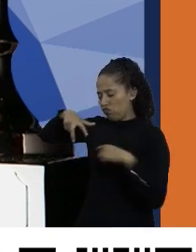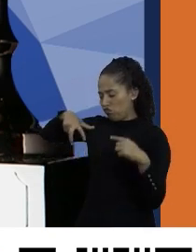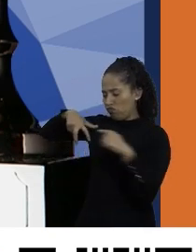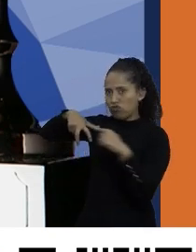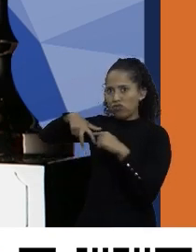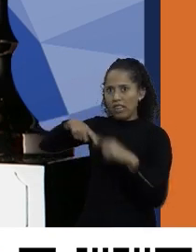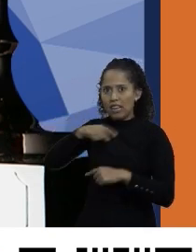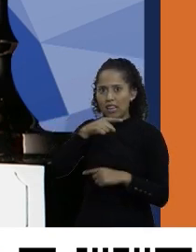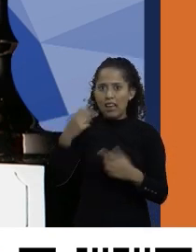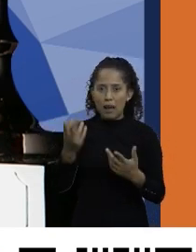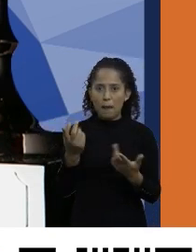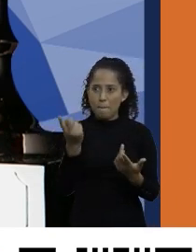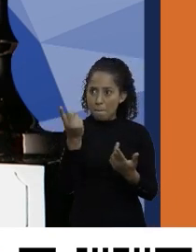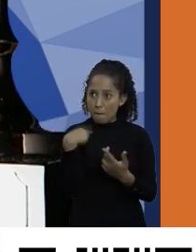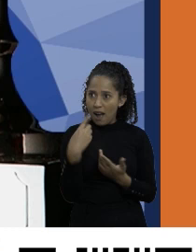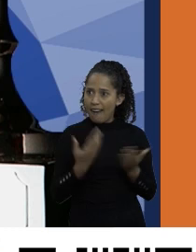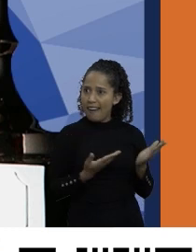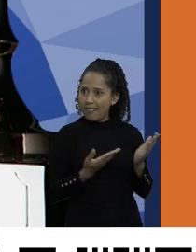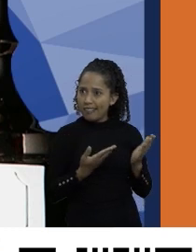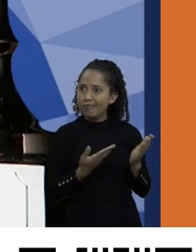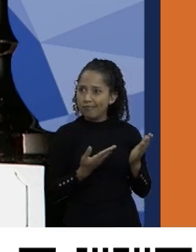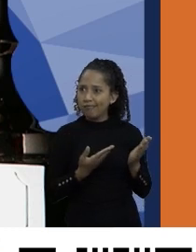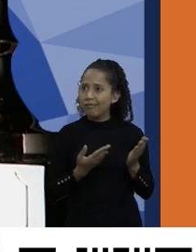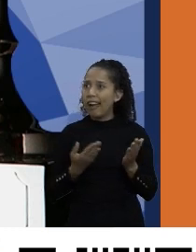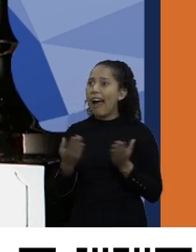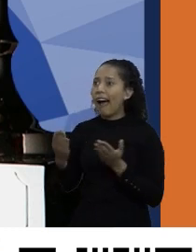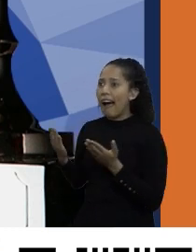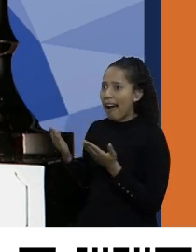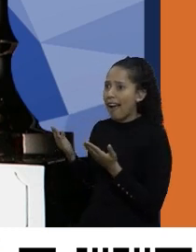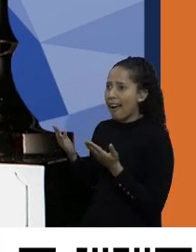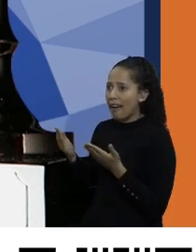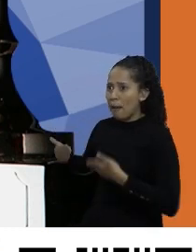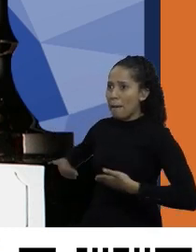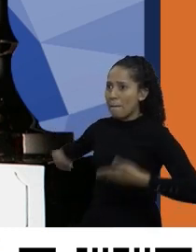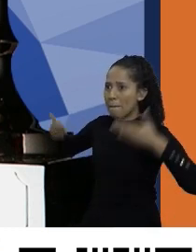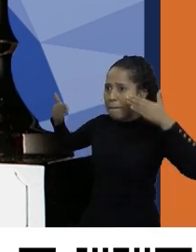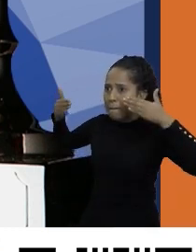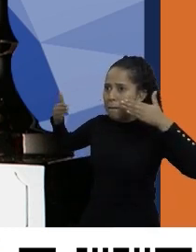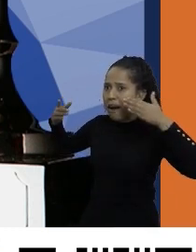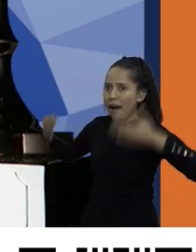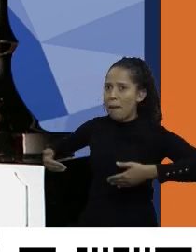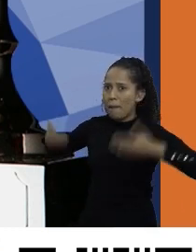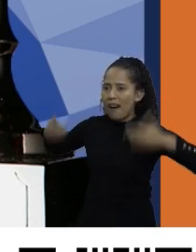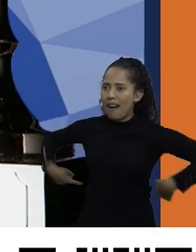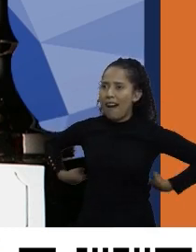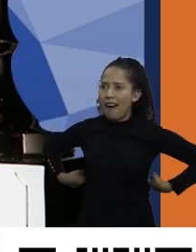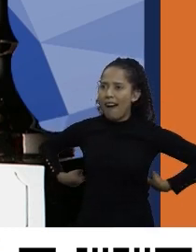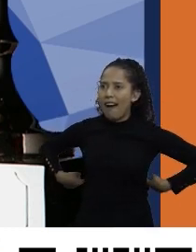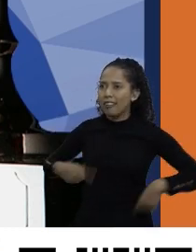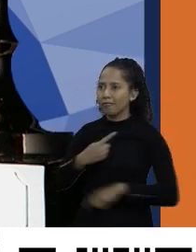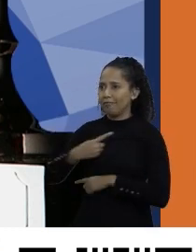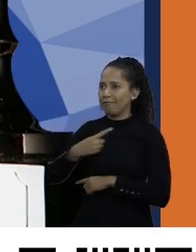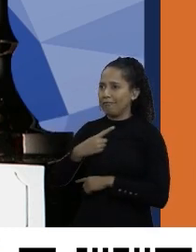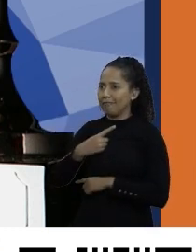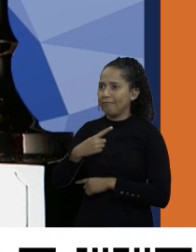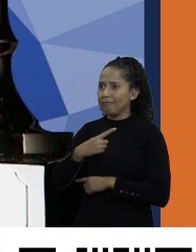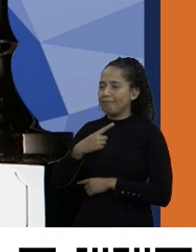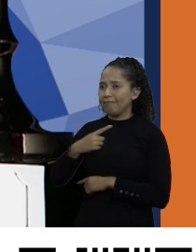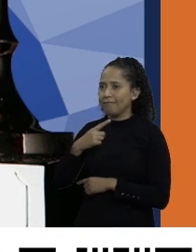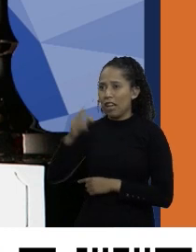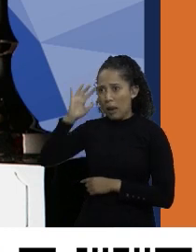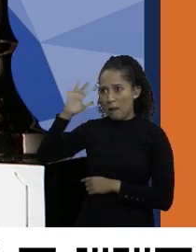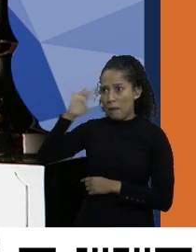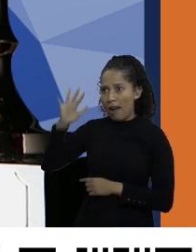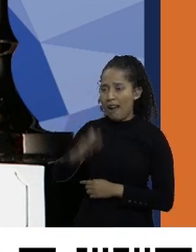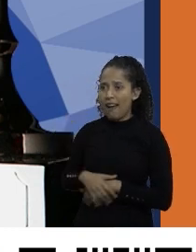ele me colocava encostado na parede, uns 40 minutos assim, ó. Né? Imagina que tem uma parede